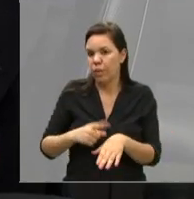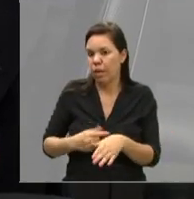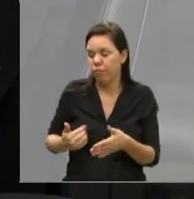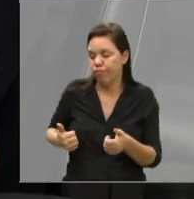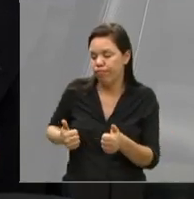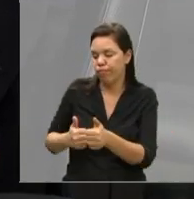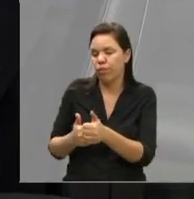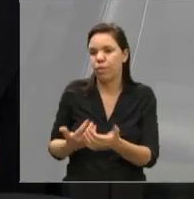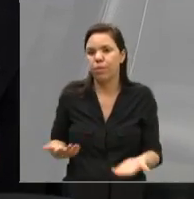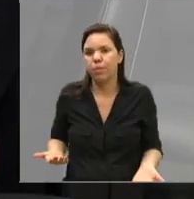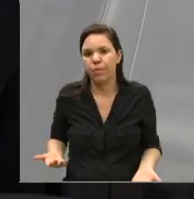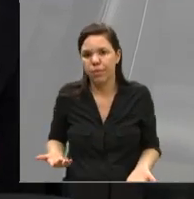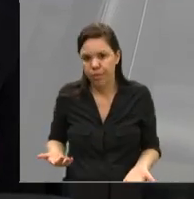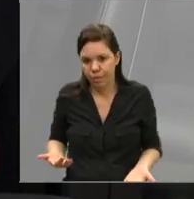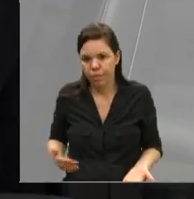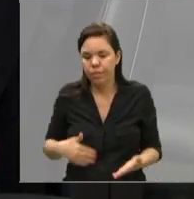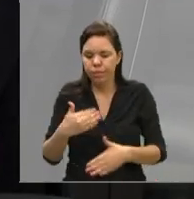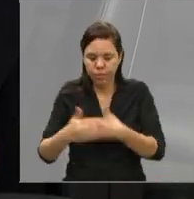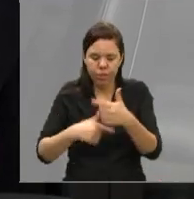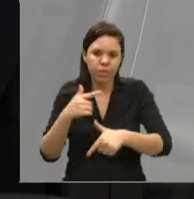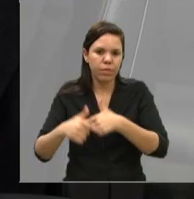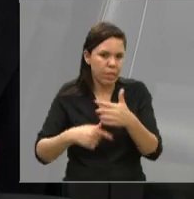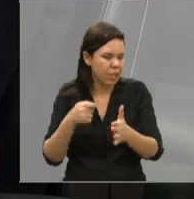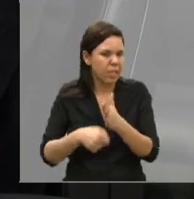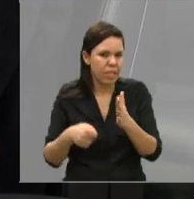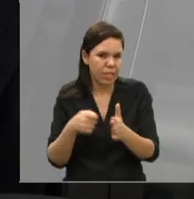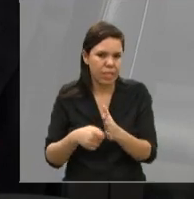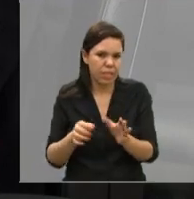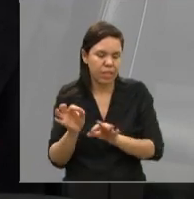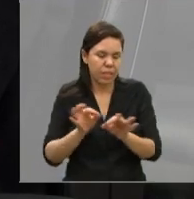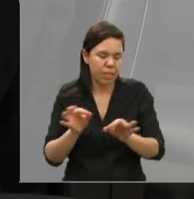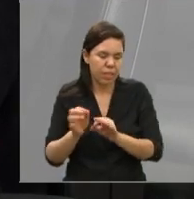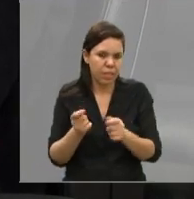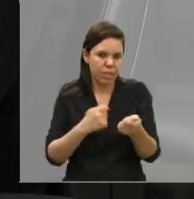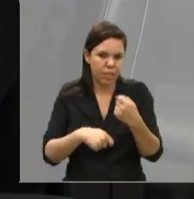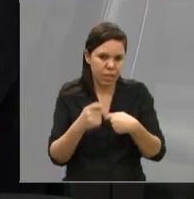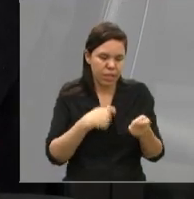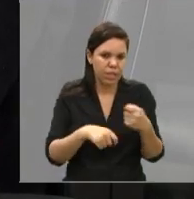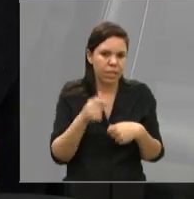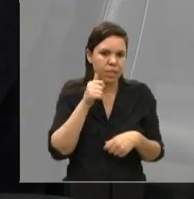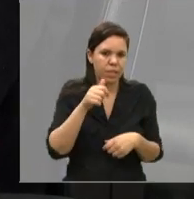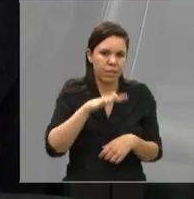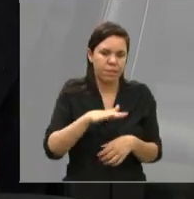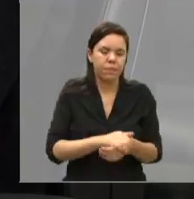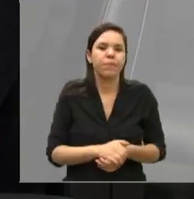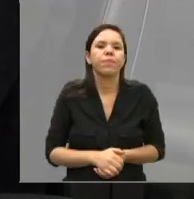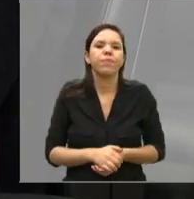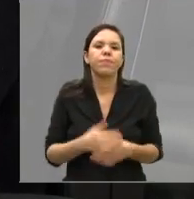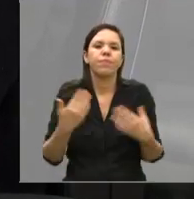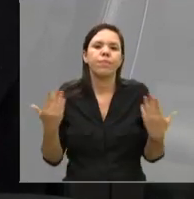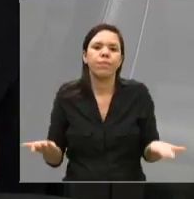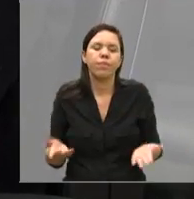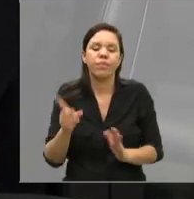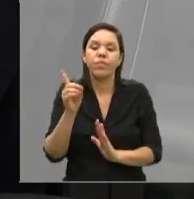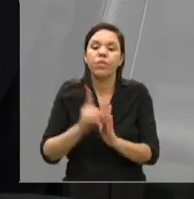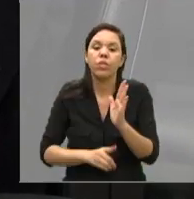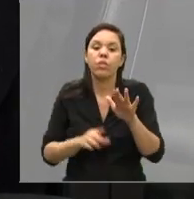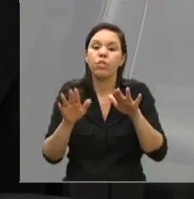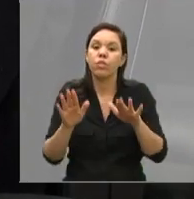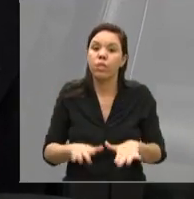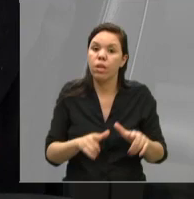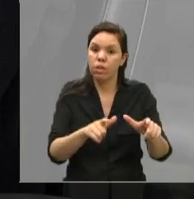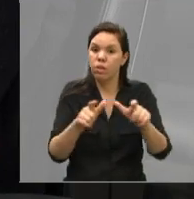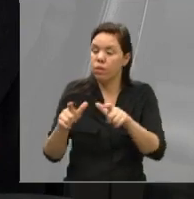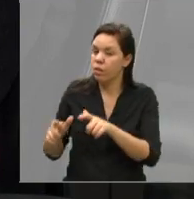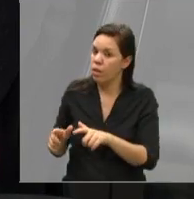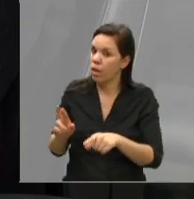e foi processo de luta e de organização das mulheres. Então, o direito de estar nos